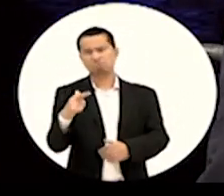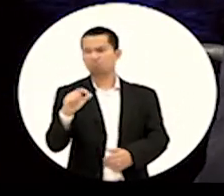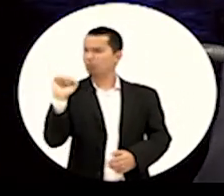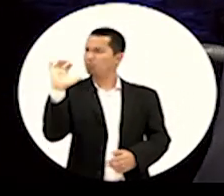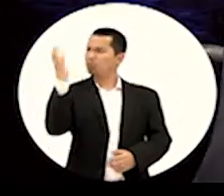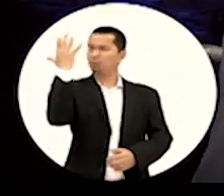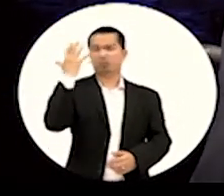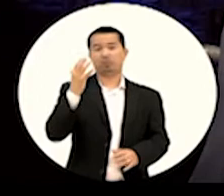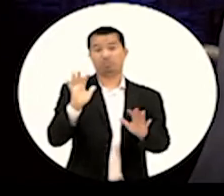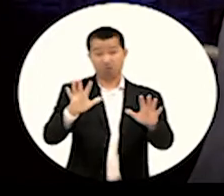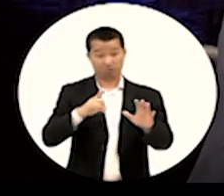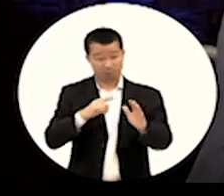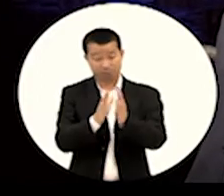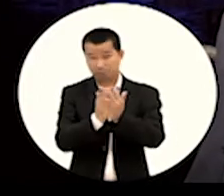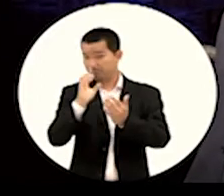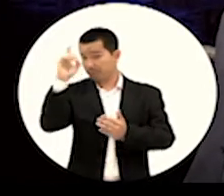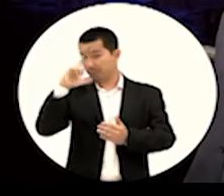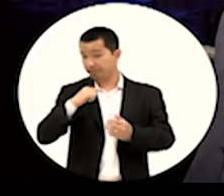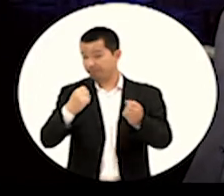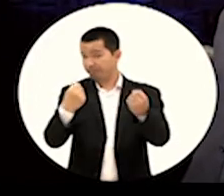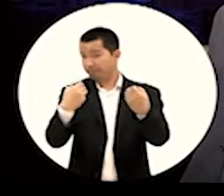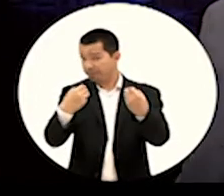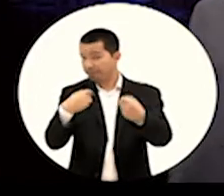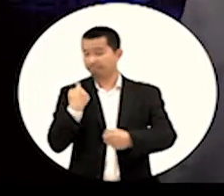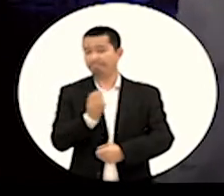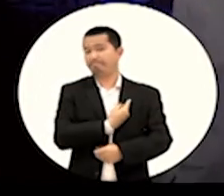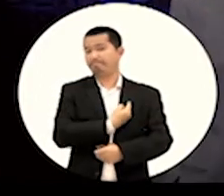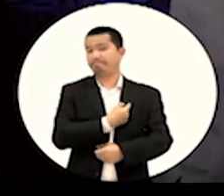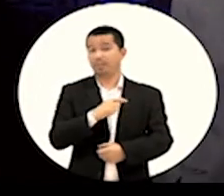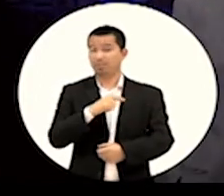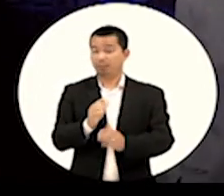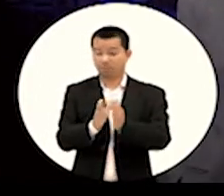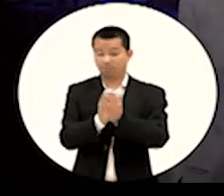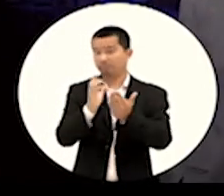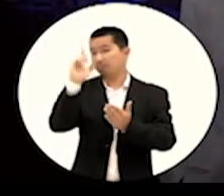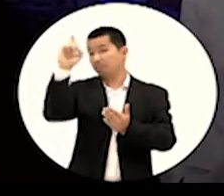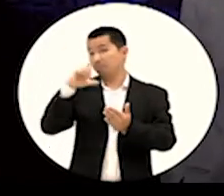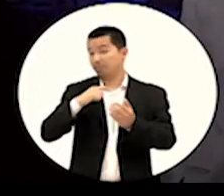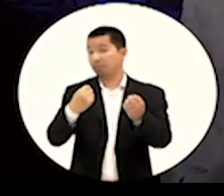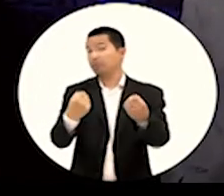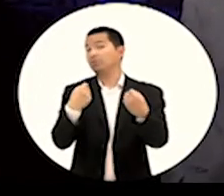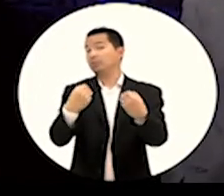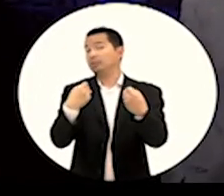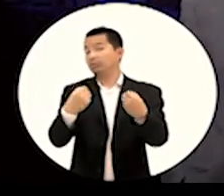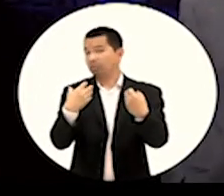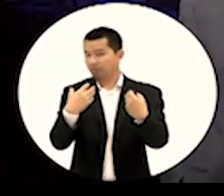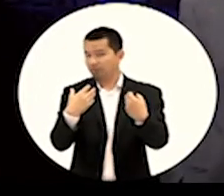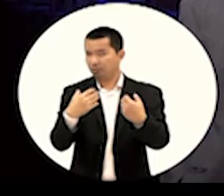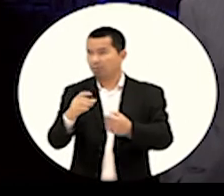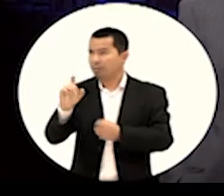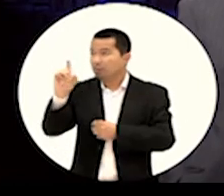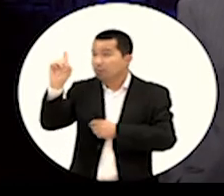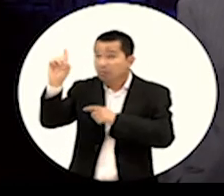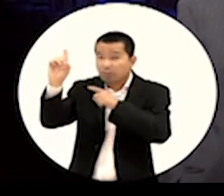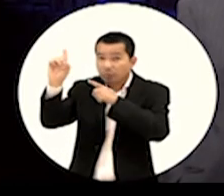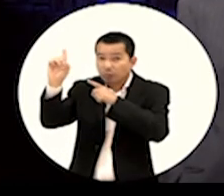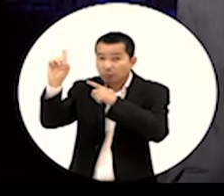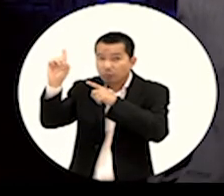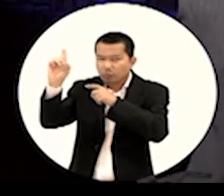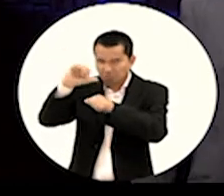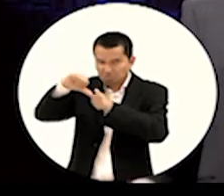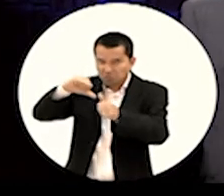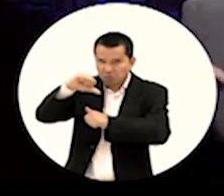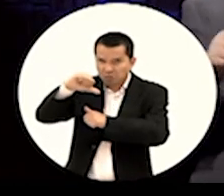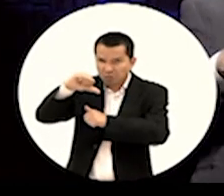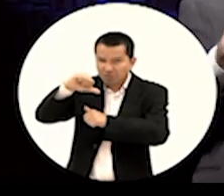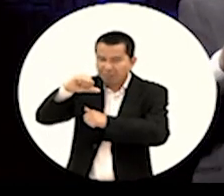Não acontecem mais hoje. Mas não é isso que a Bíblia fala. A palavra do Senhor nos diz, não é,